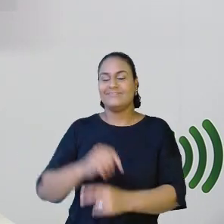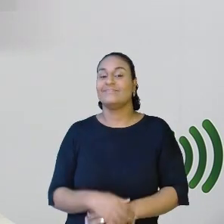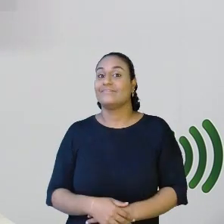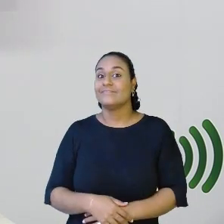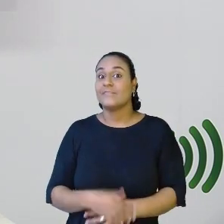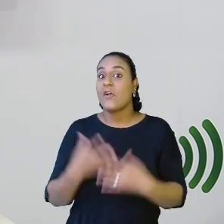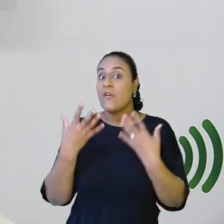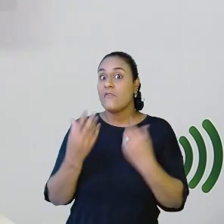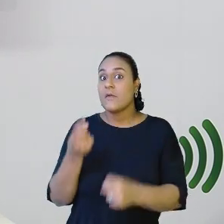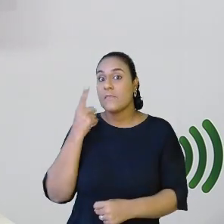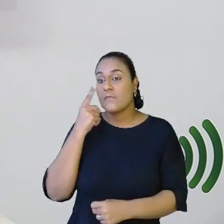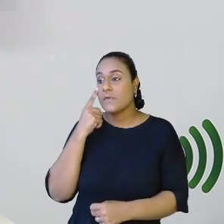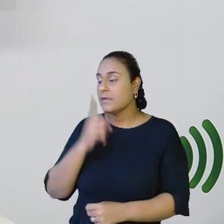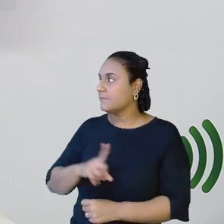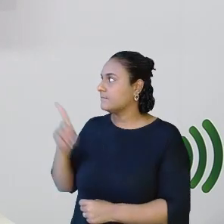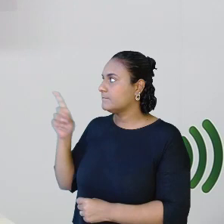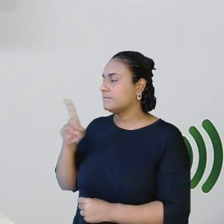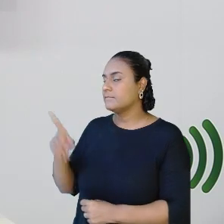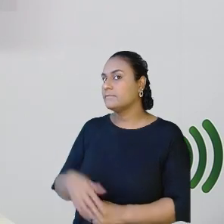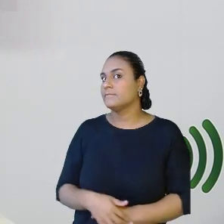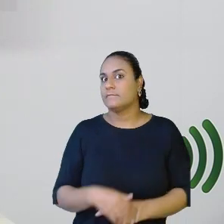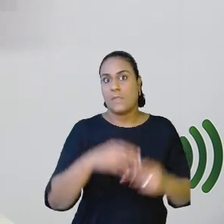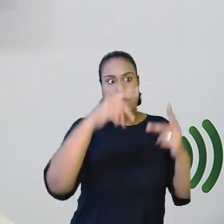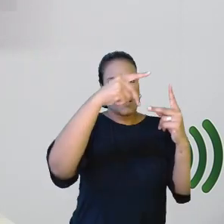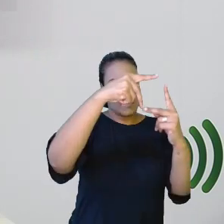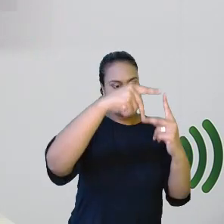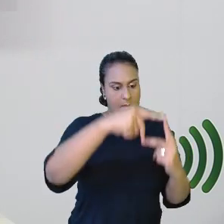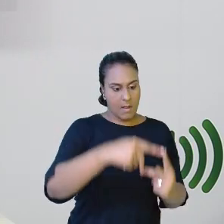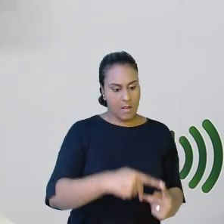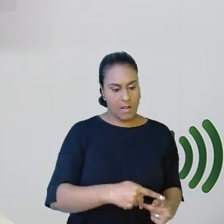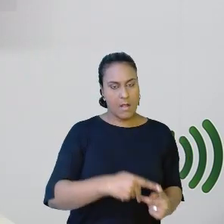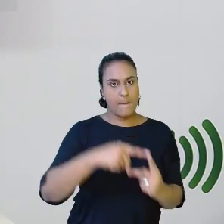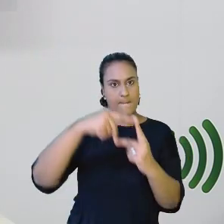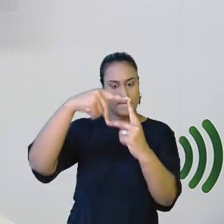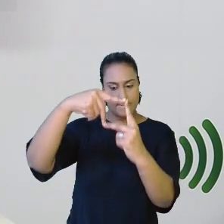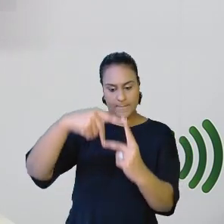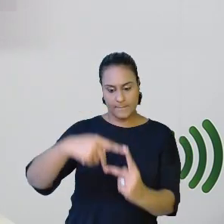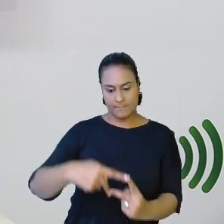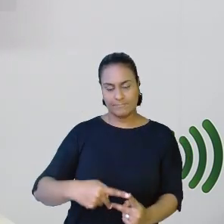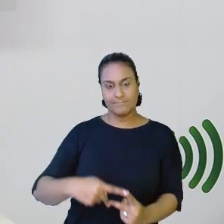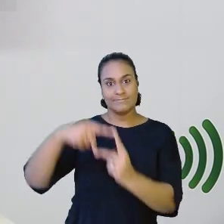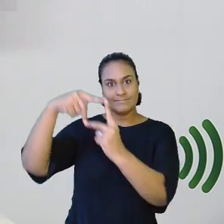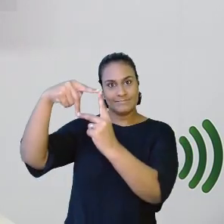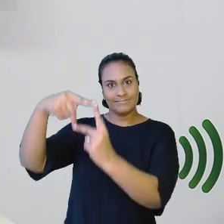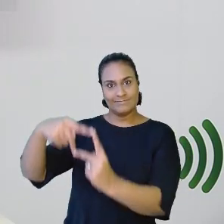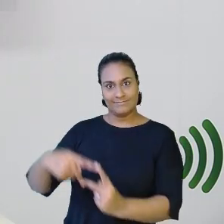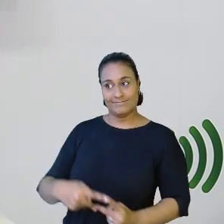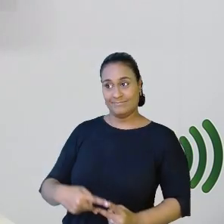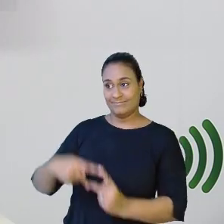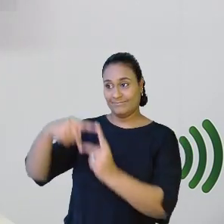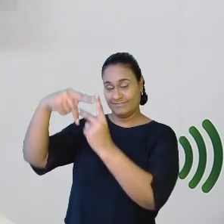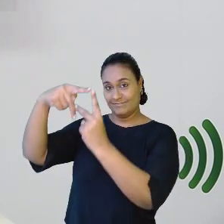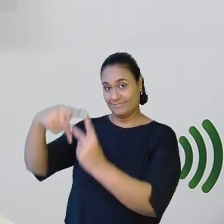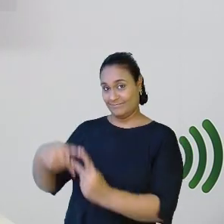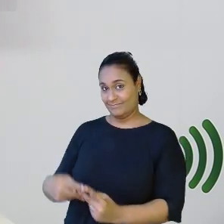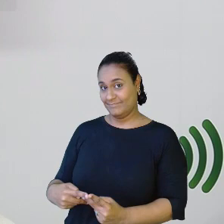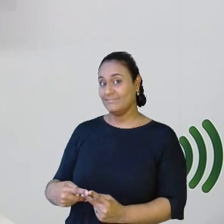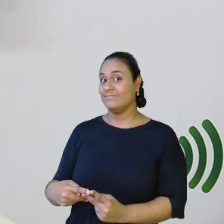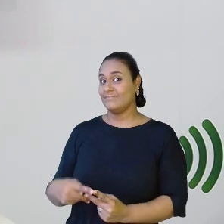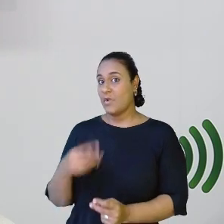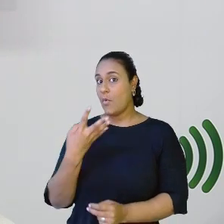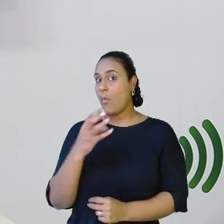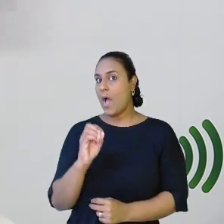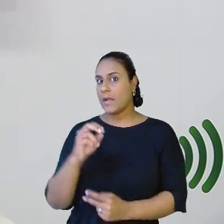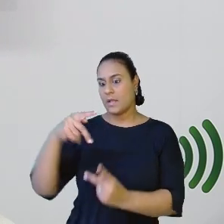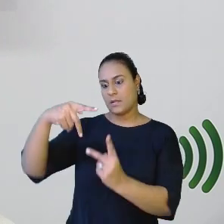Vamos ver as 40 partes que ela pintou? Olha aí, as 40 partes que Cris pintou. Agora